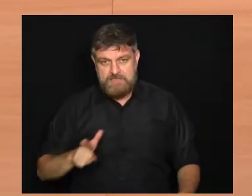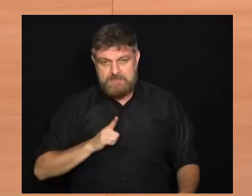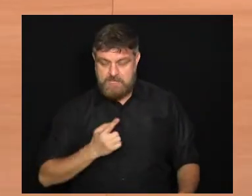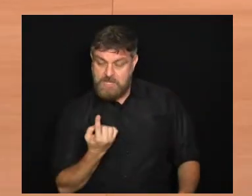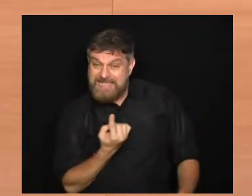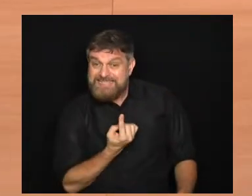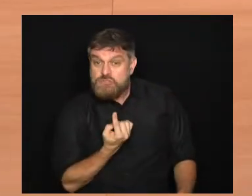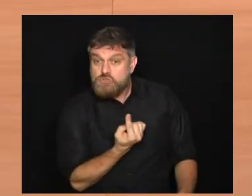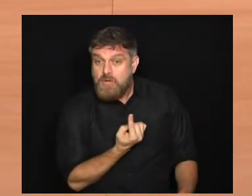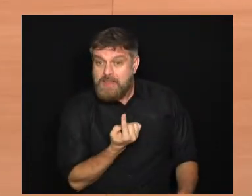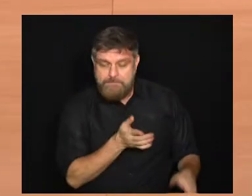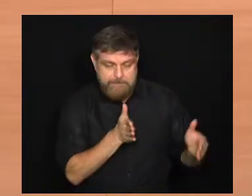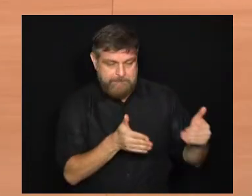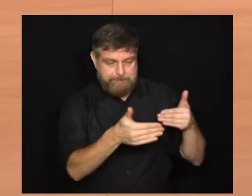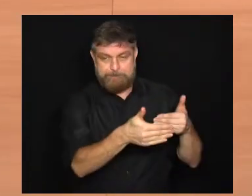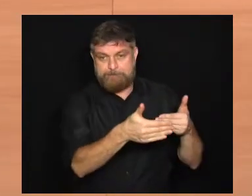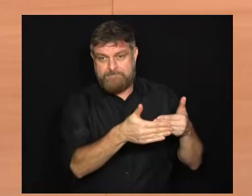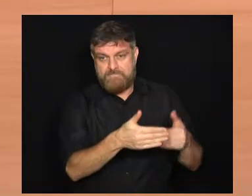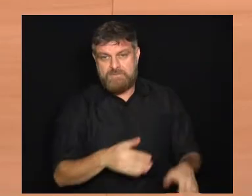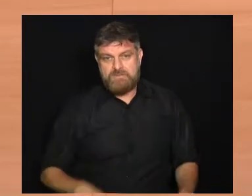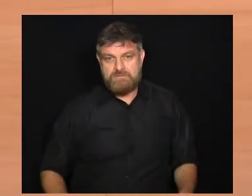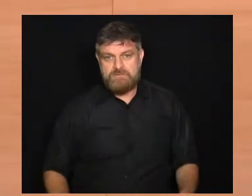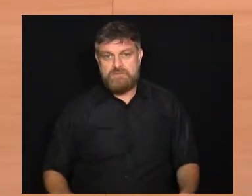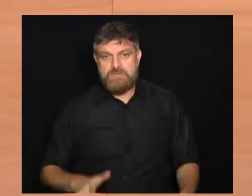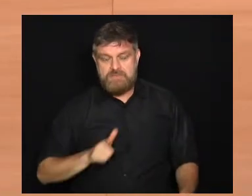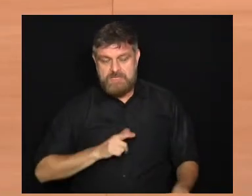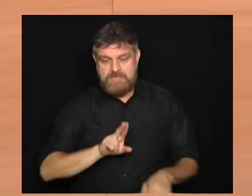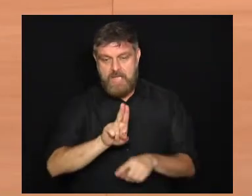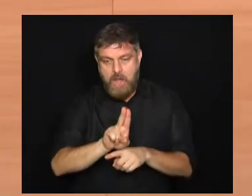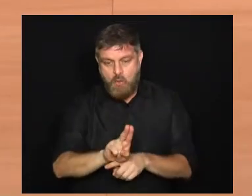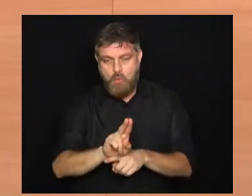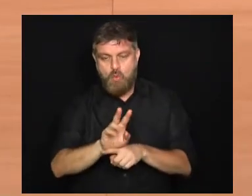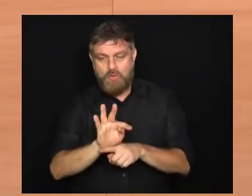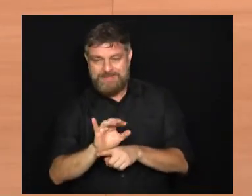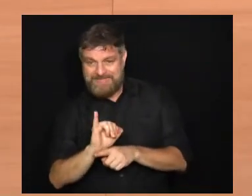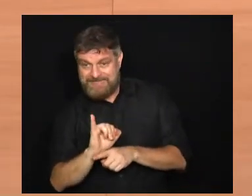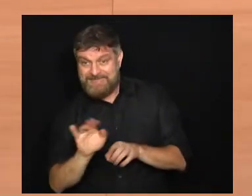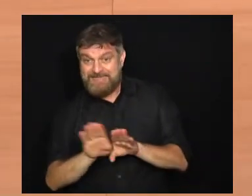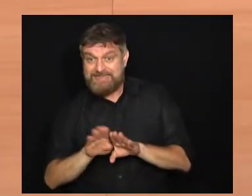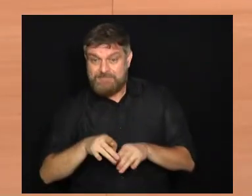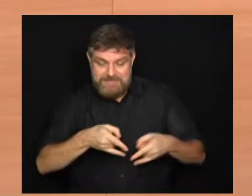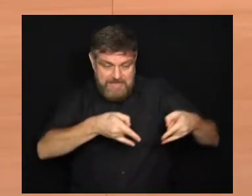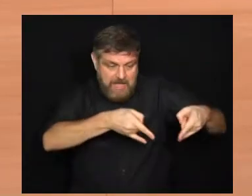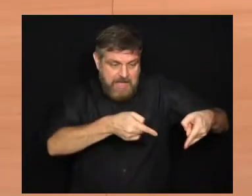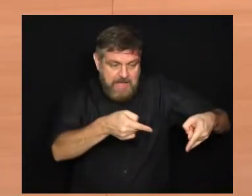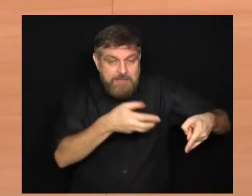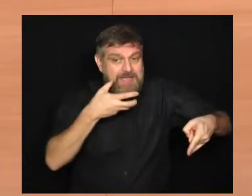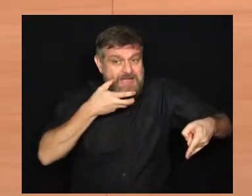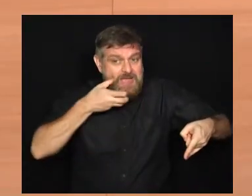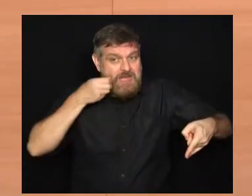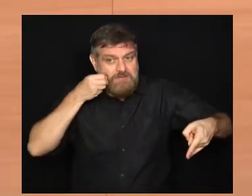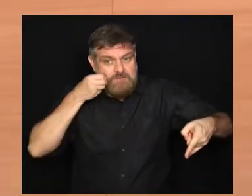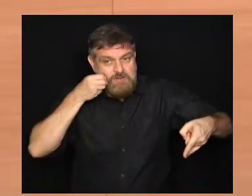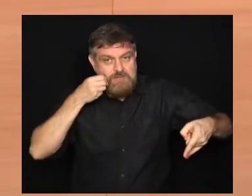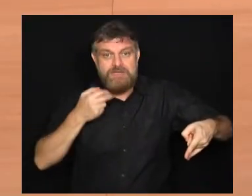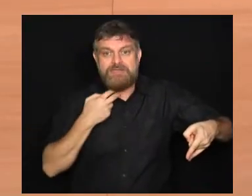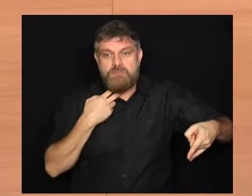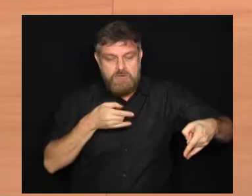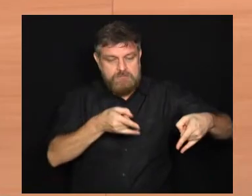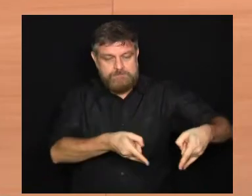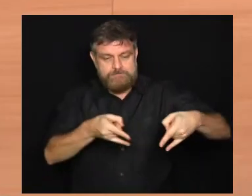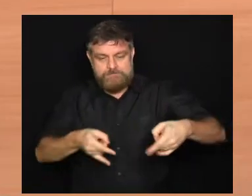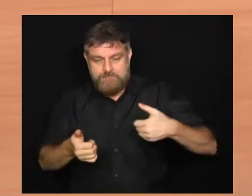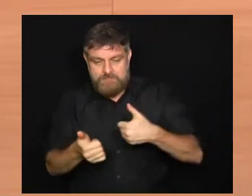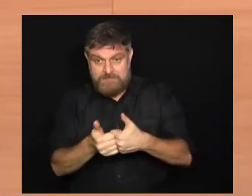isolamento. Não na UTI, e existe também um leito reservado, sem comprometer os leitos já atuantes,